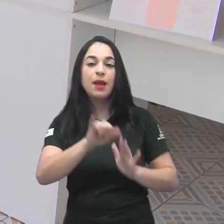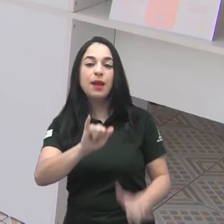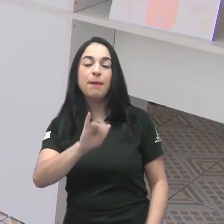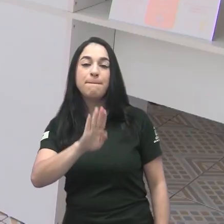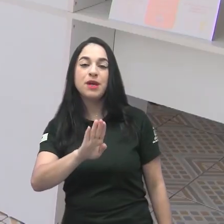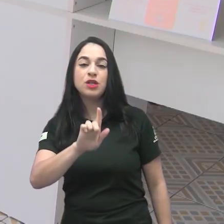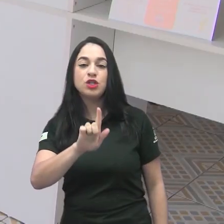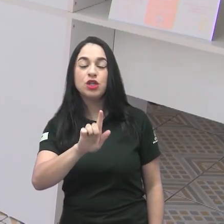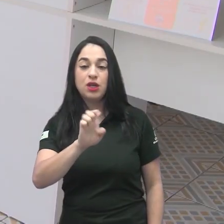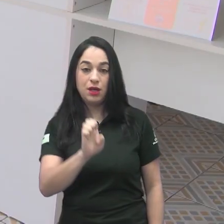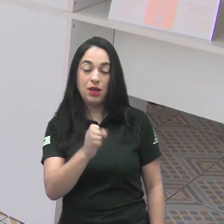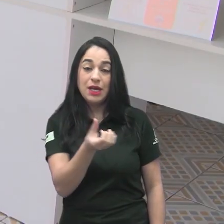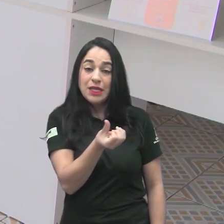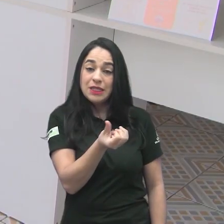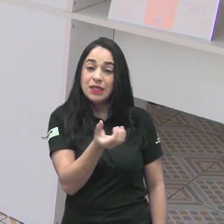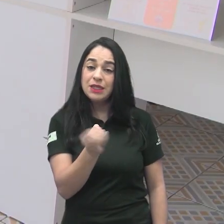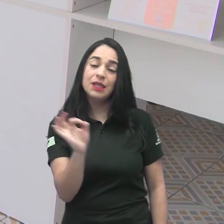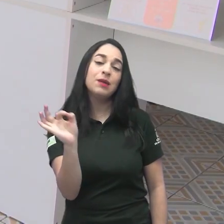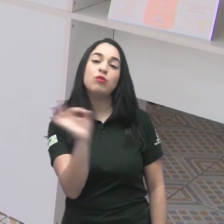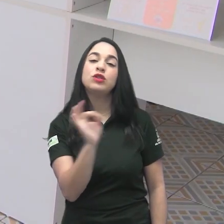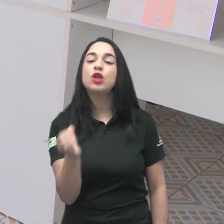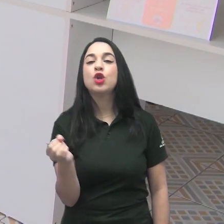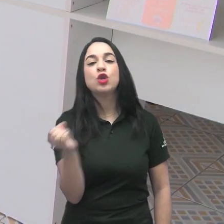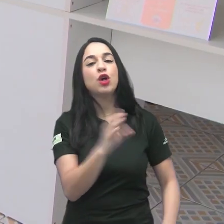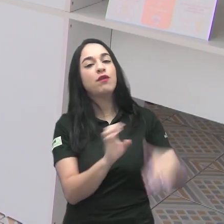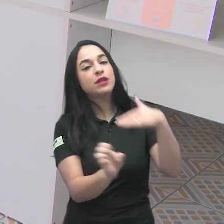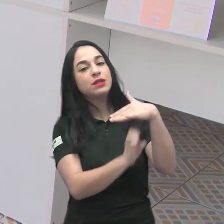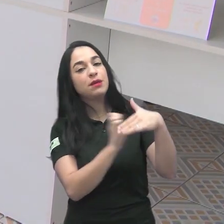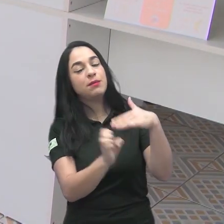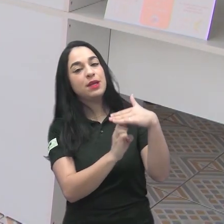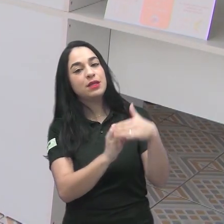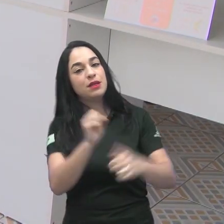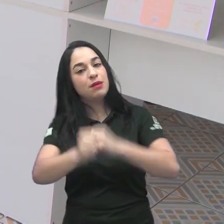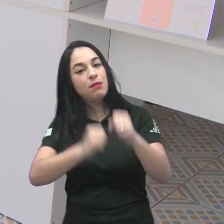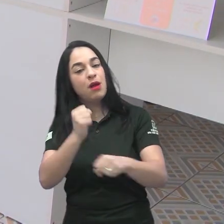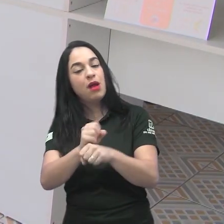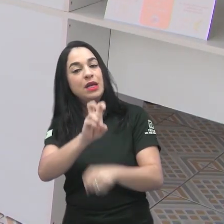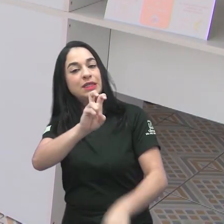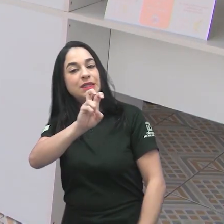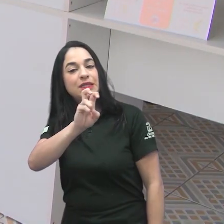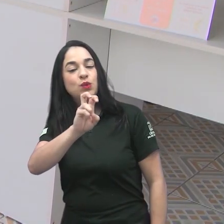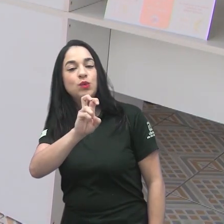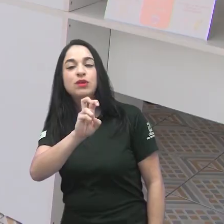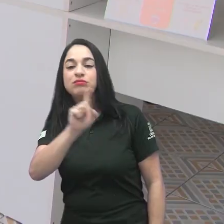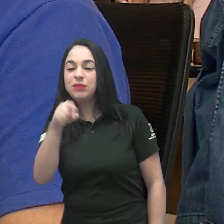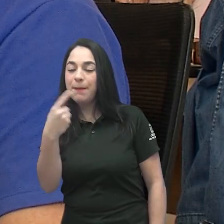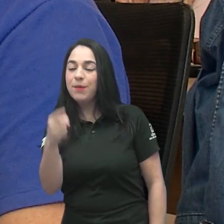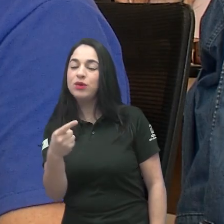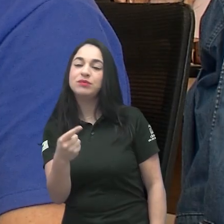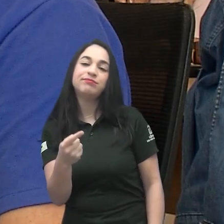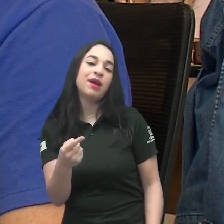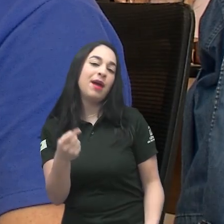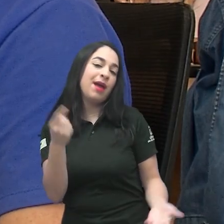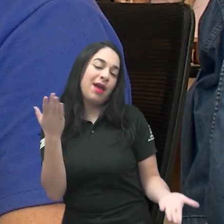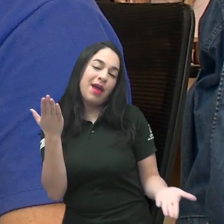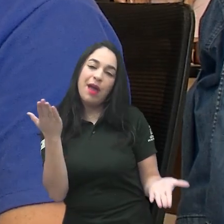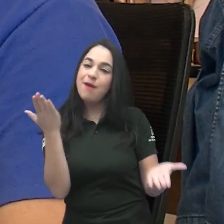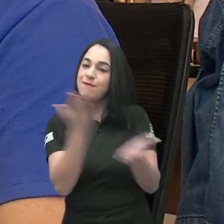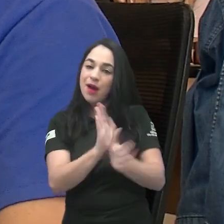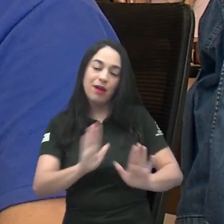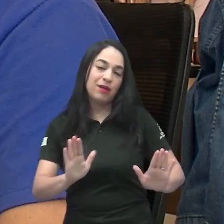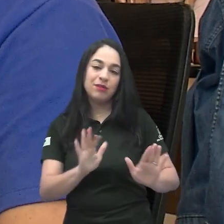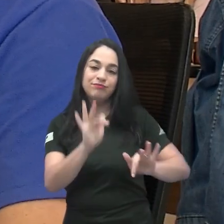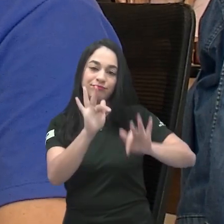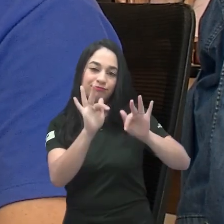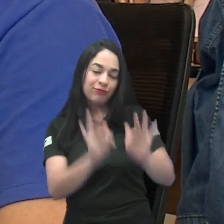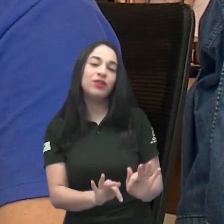sucesso. Segundo o IBGE, 60% das novas empresas fecham as portas em 5 anos. A Cássio, analista de